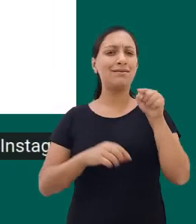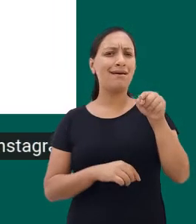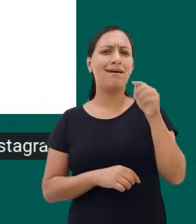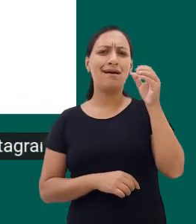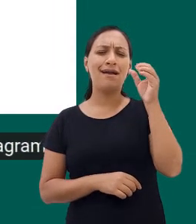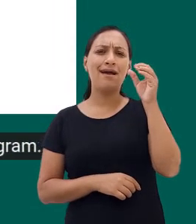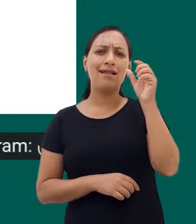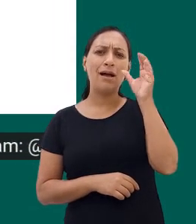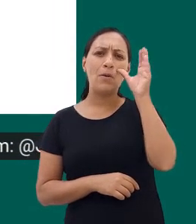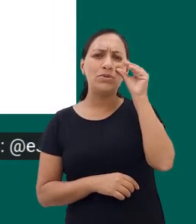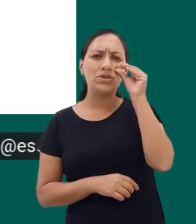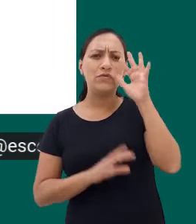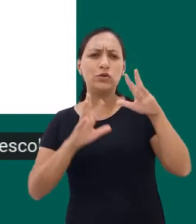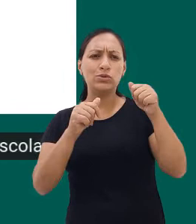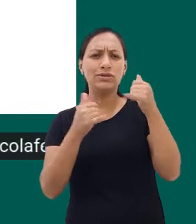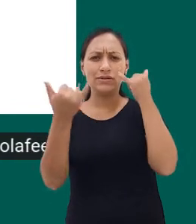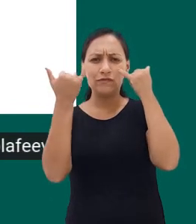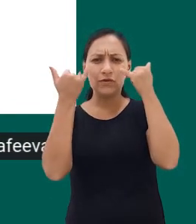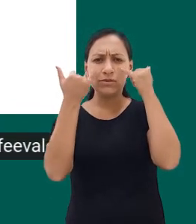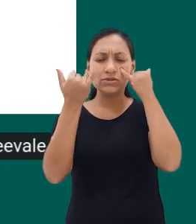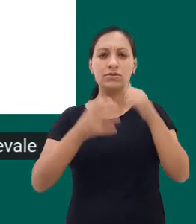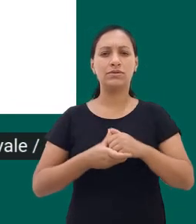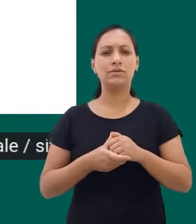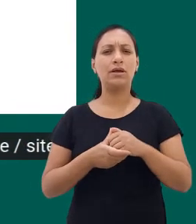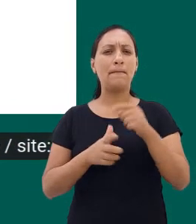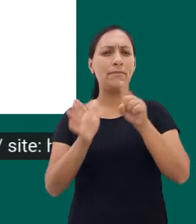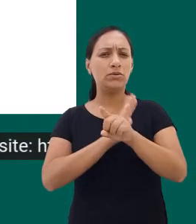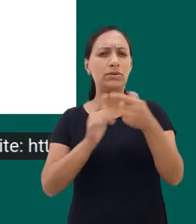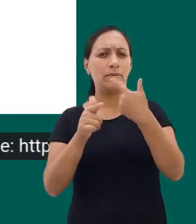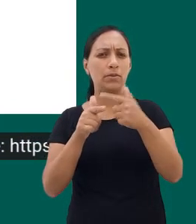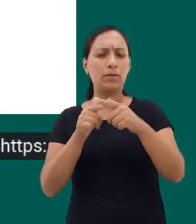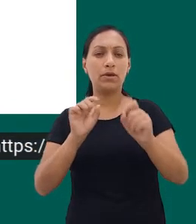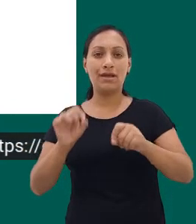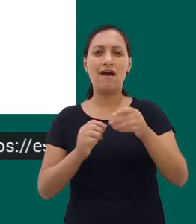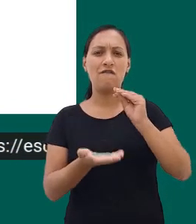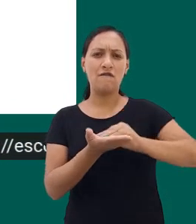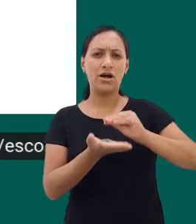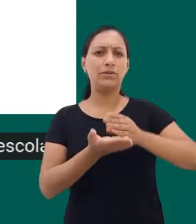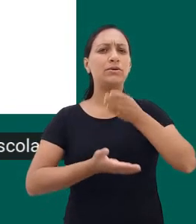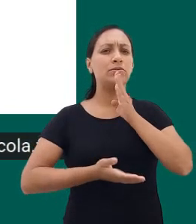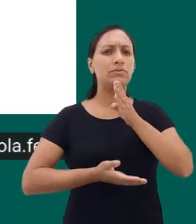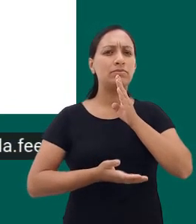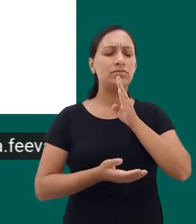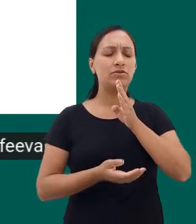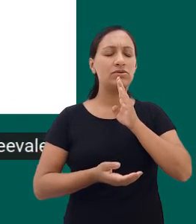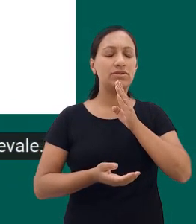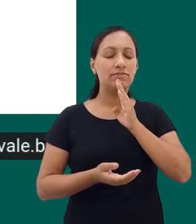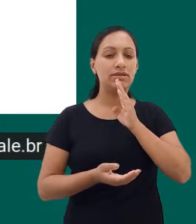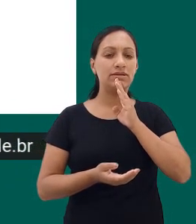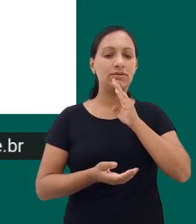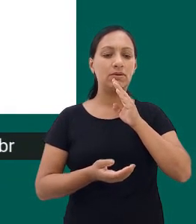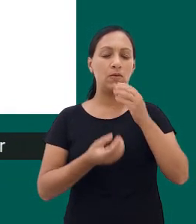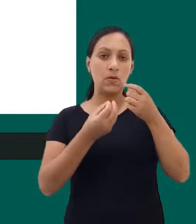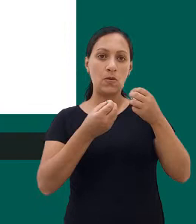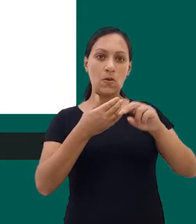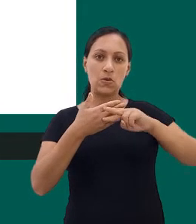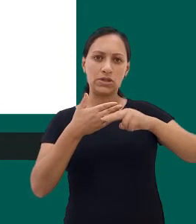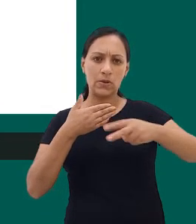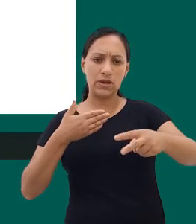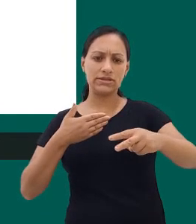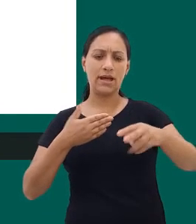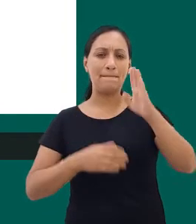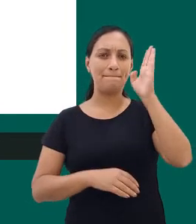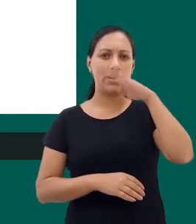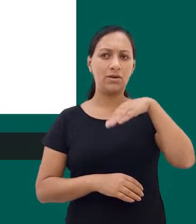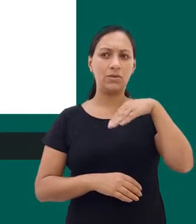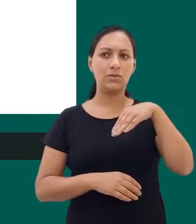dados e a pergunta problema era: a falta de conhecimento e, por consequência, a má interpretação de dados